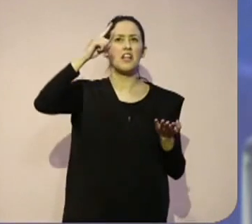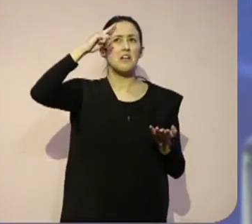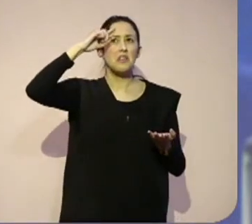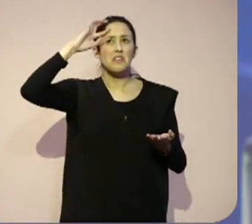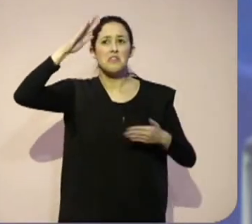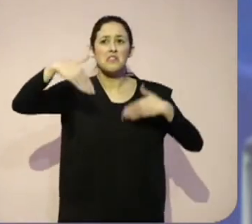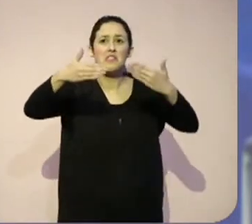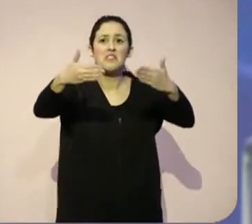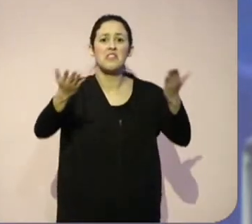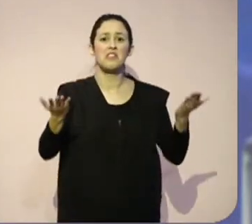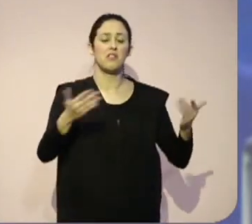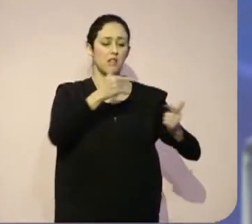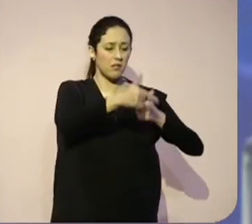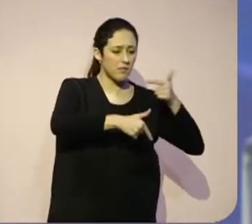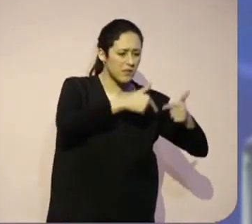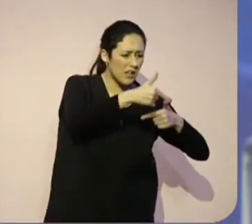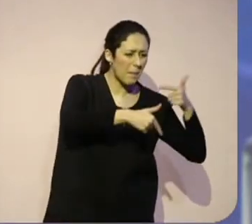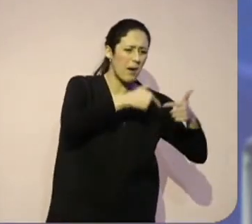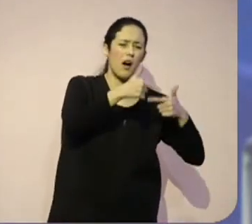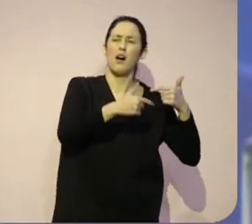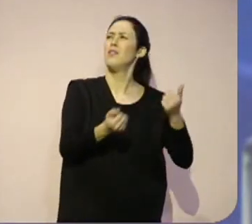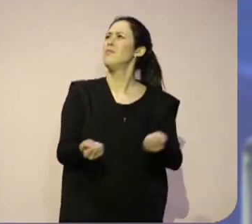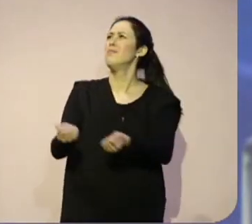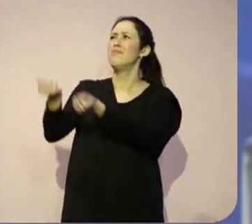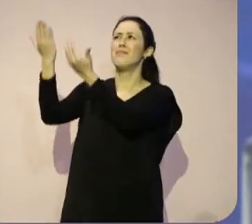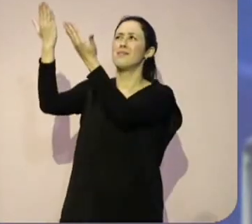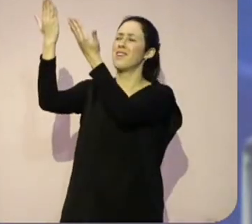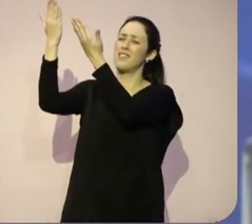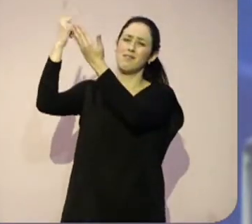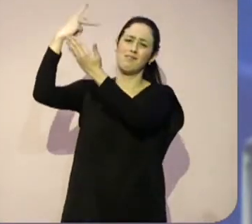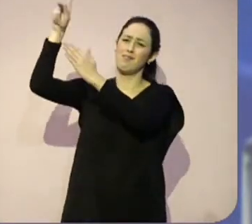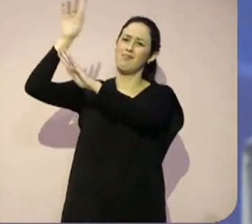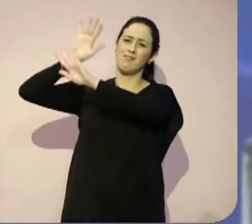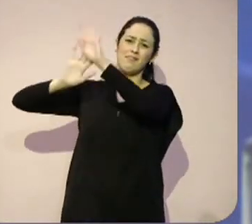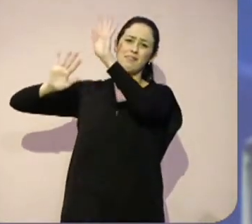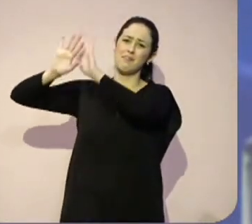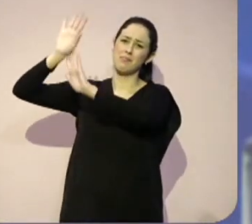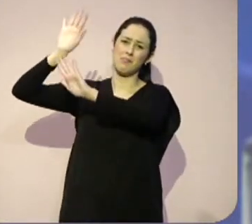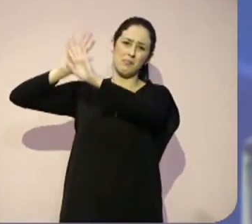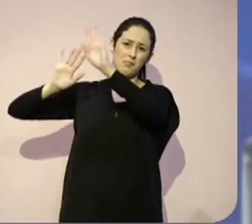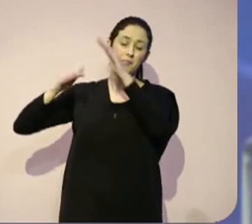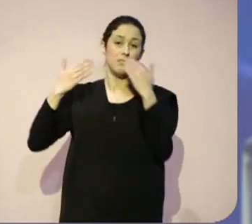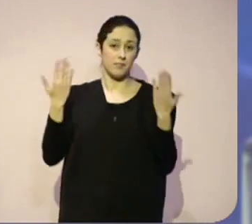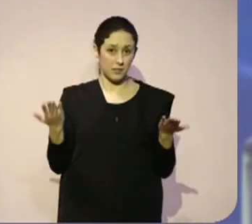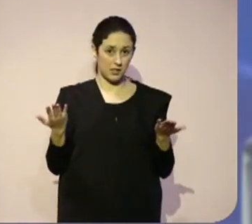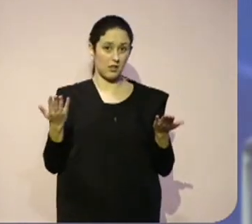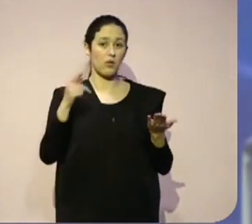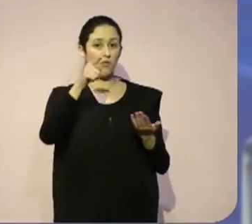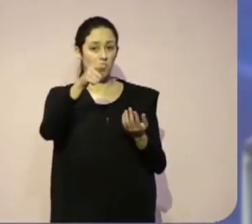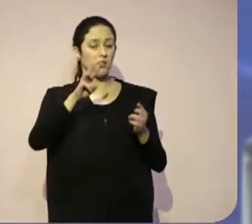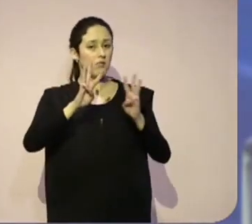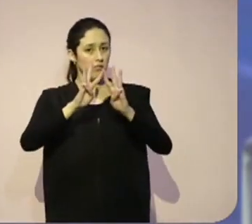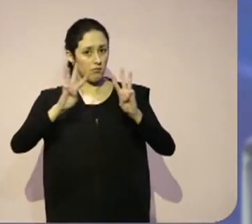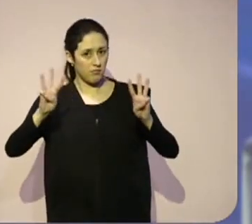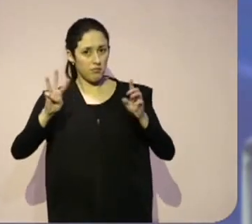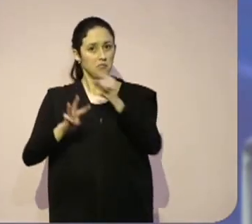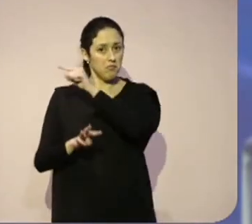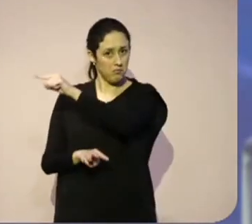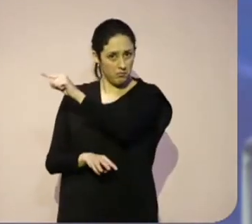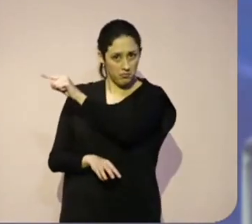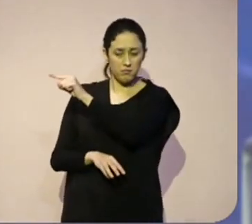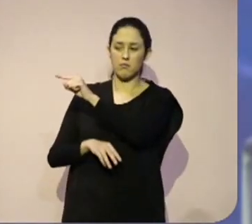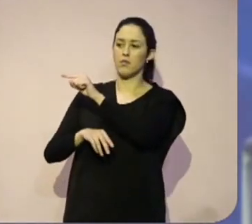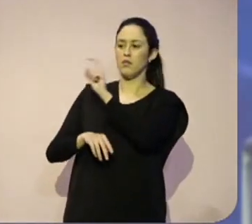seus negócios, é colocar quem você é nas mãos dele. Então você vai preencher dizendo que você quer,